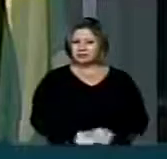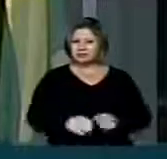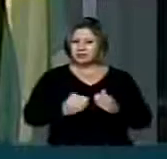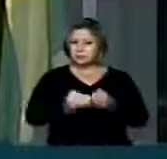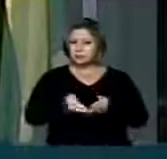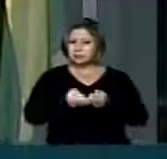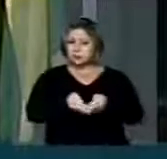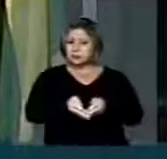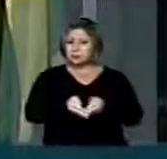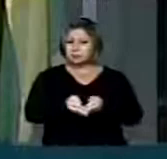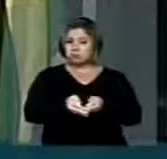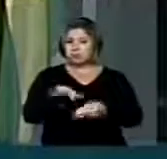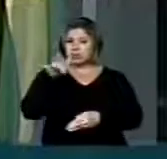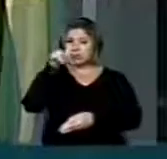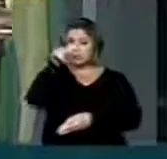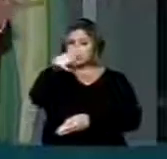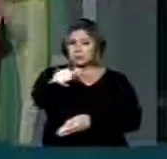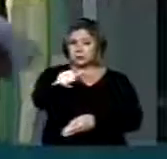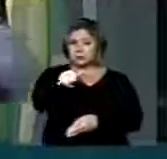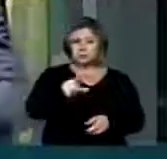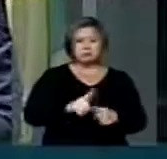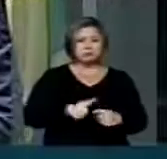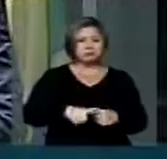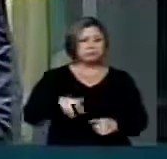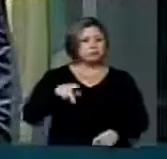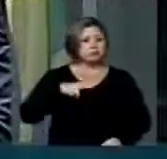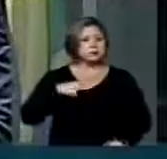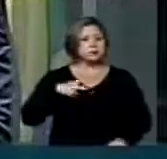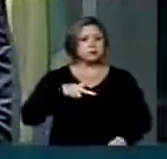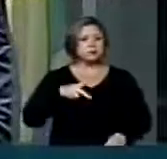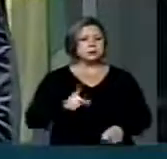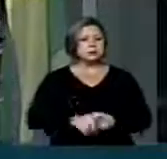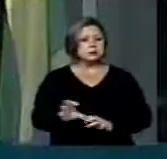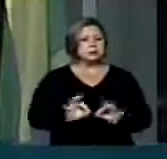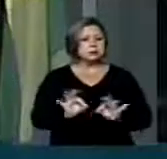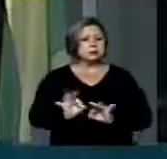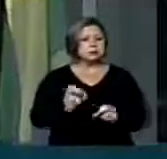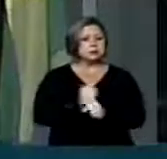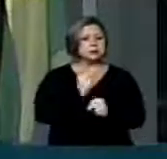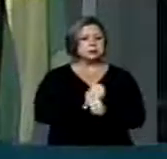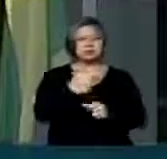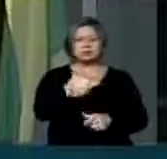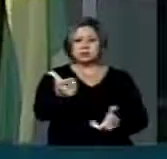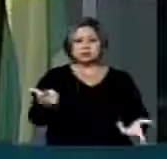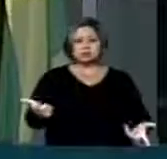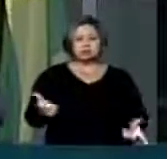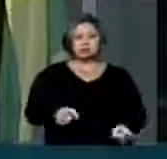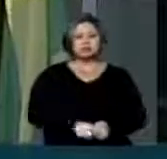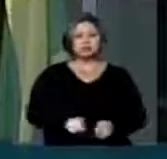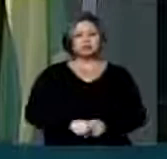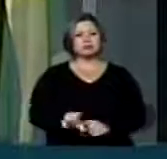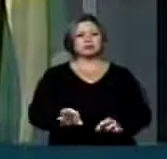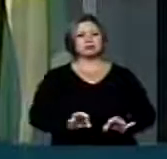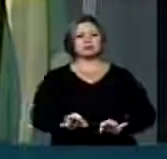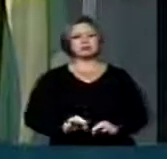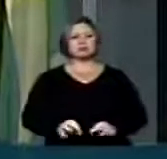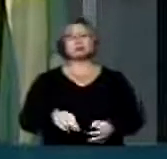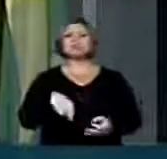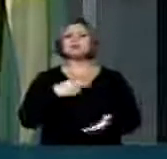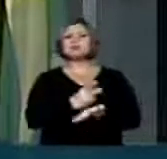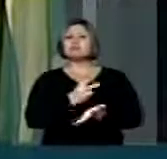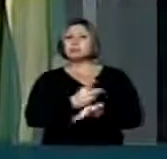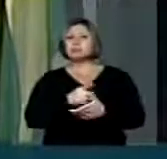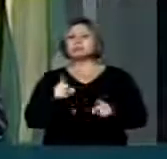aeroportos brasileiros, que privatizados que foram, mesmo na calada da noite,